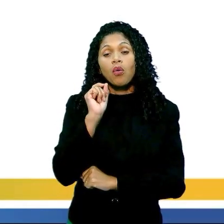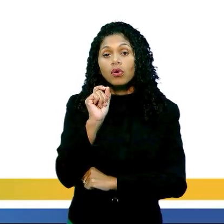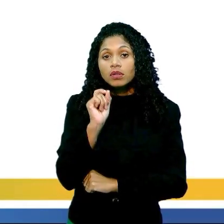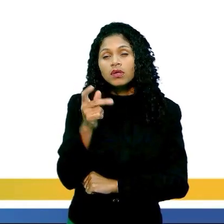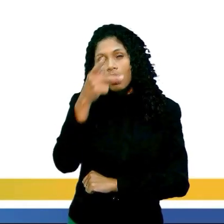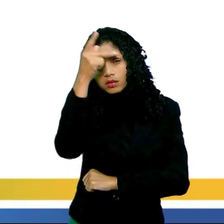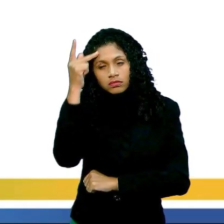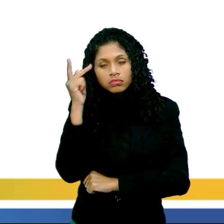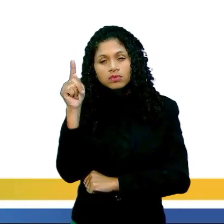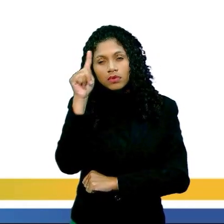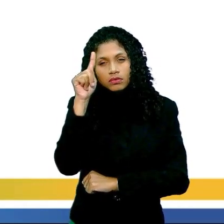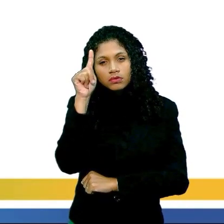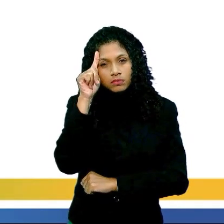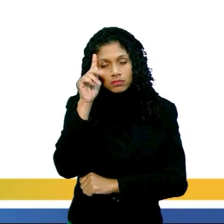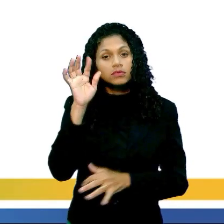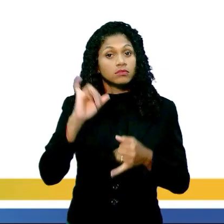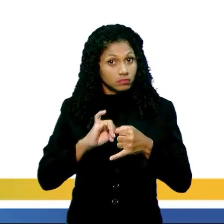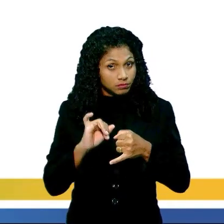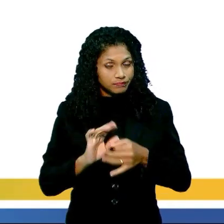esse tempo verbal.